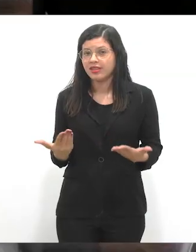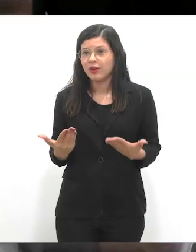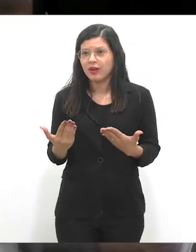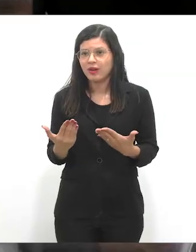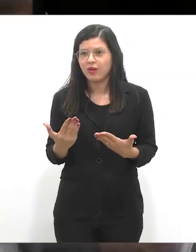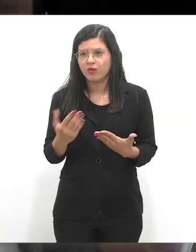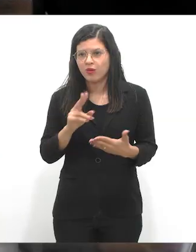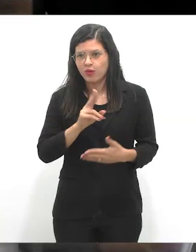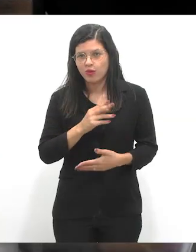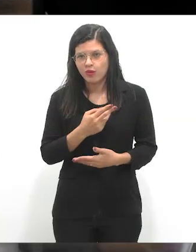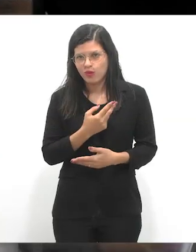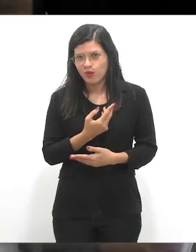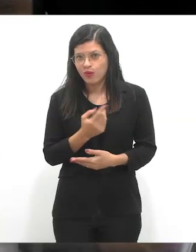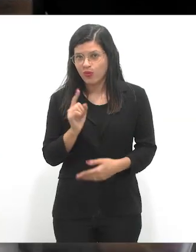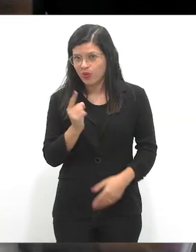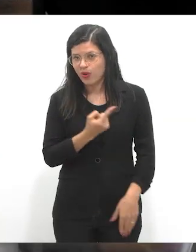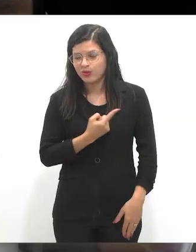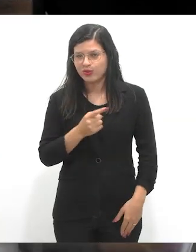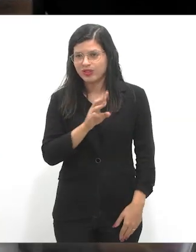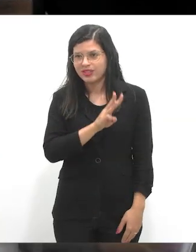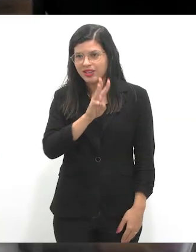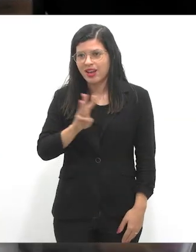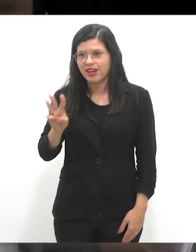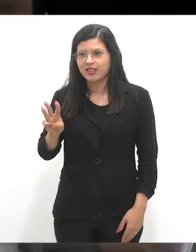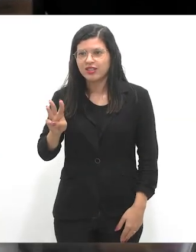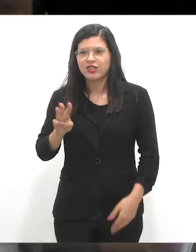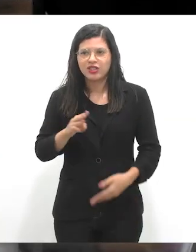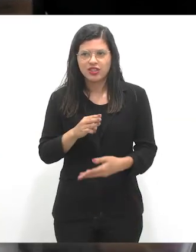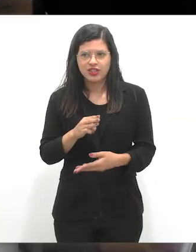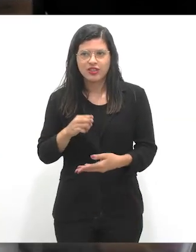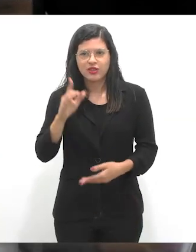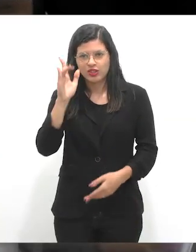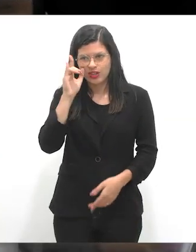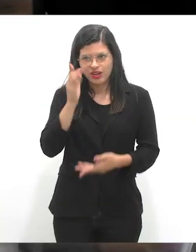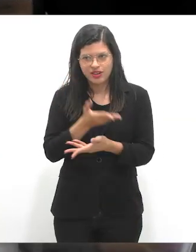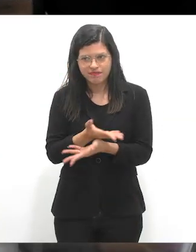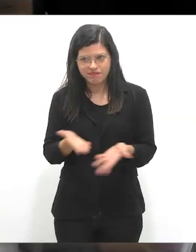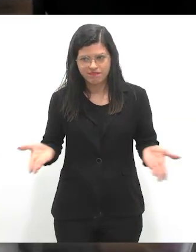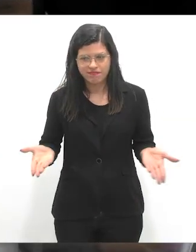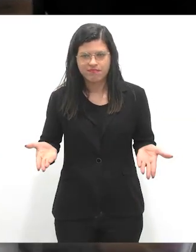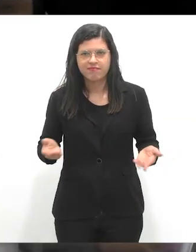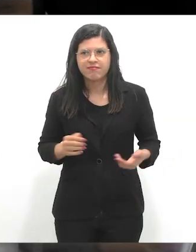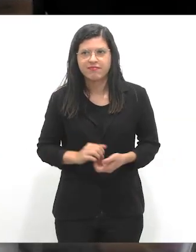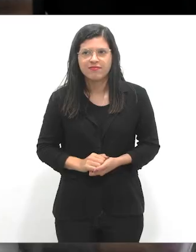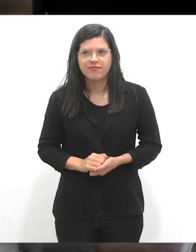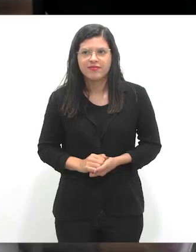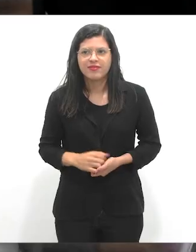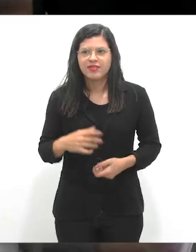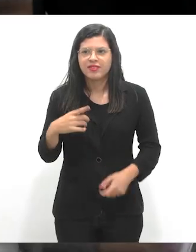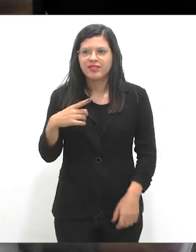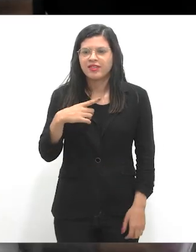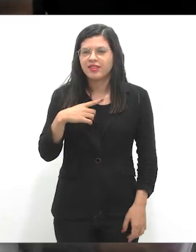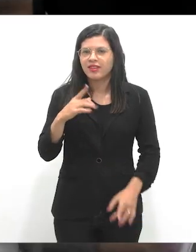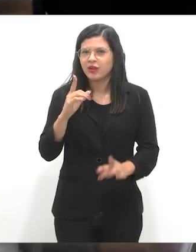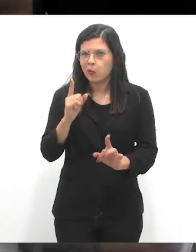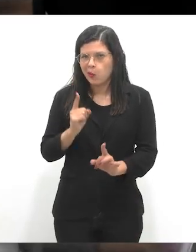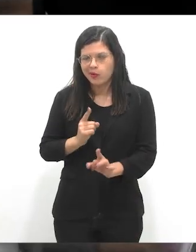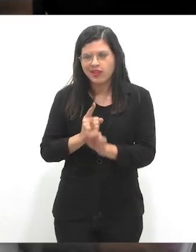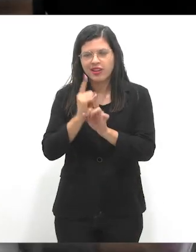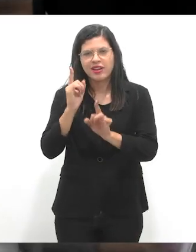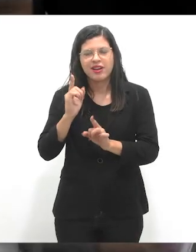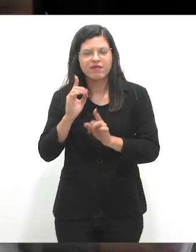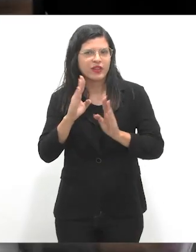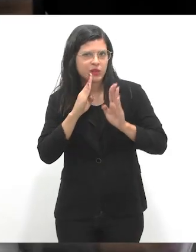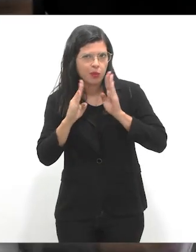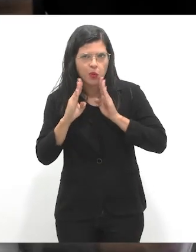ótimo. A Caritas, nosso site, nossas redes sociais, se vocês colocarem Pares Caritas, RJ,